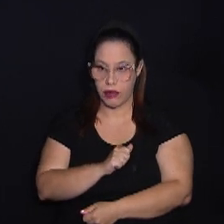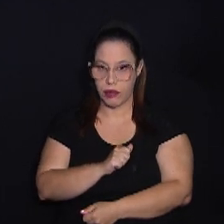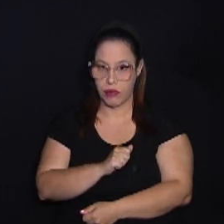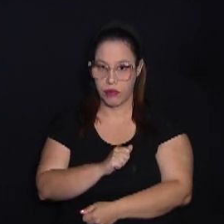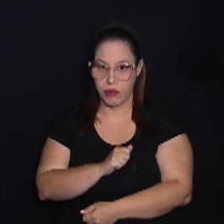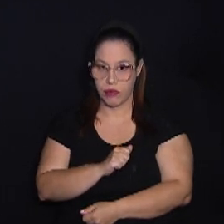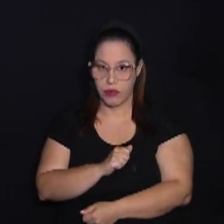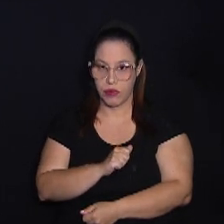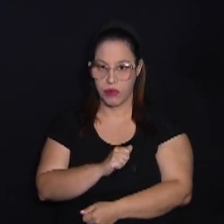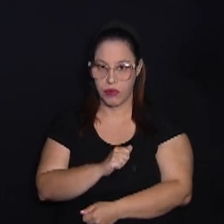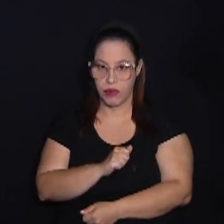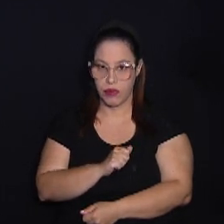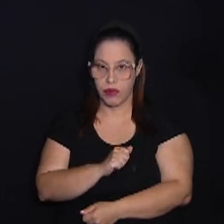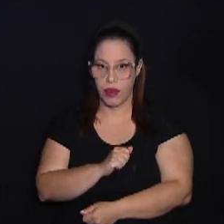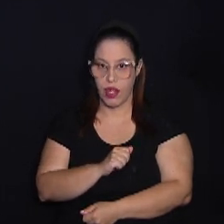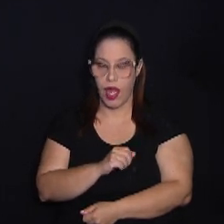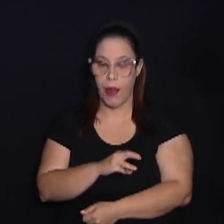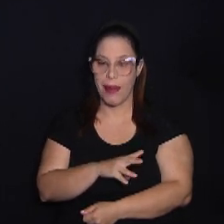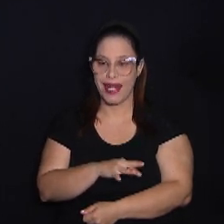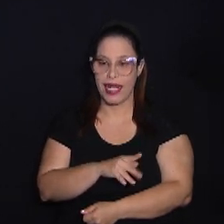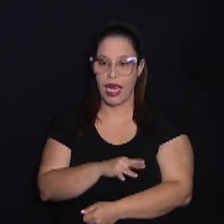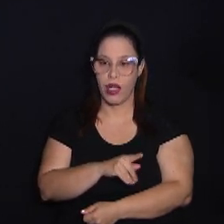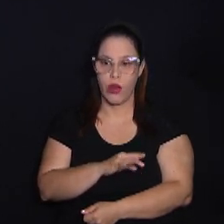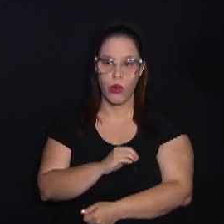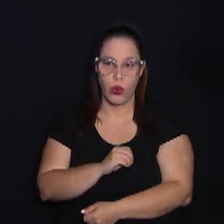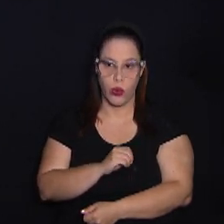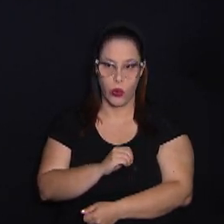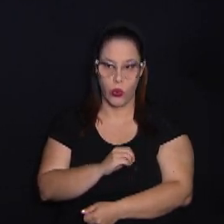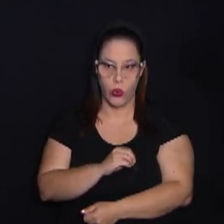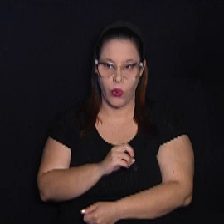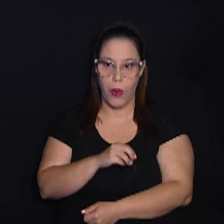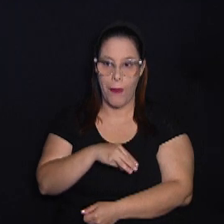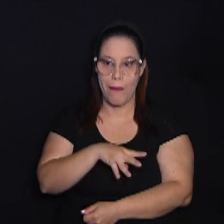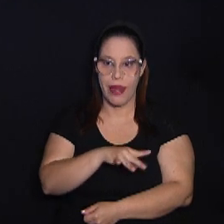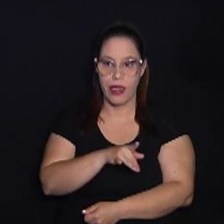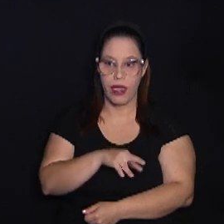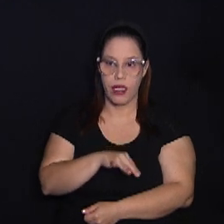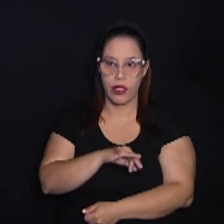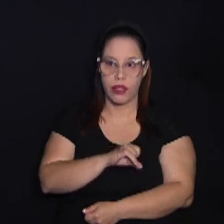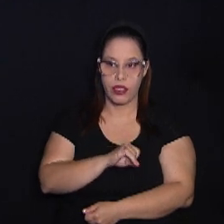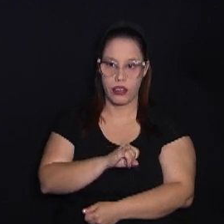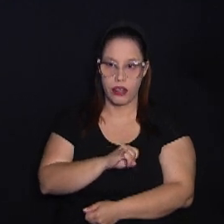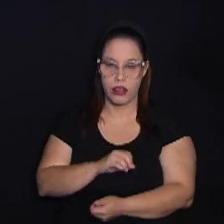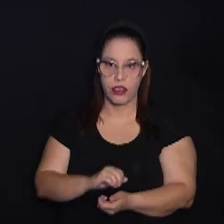Maria Ramaciato Massarotti, né, para receber essa